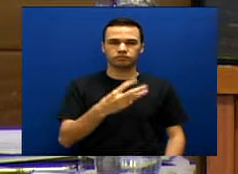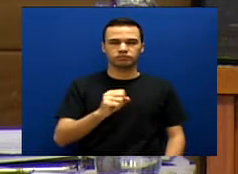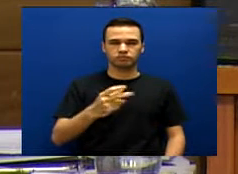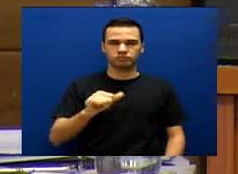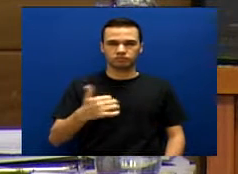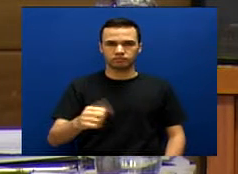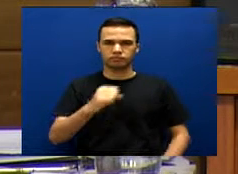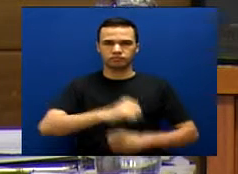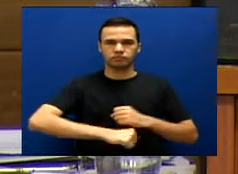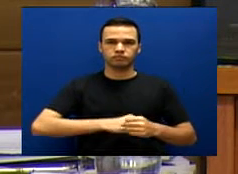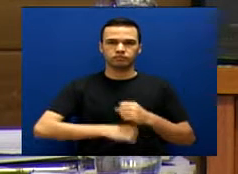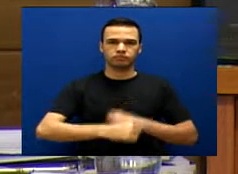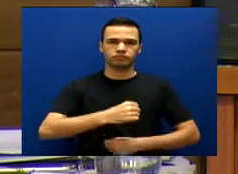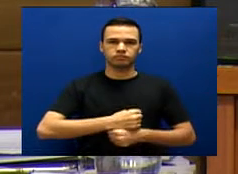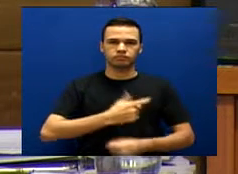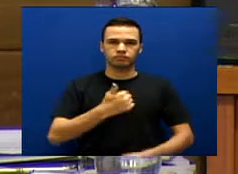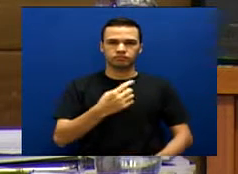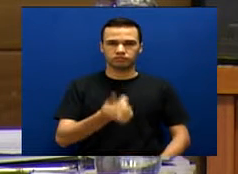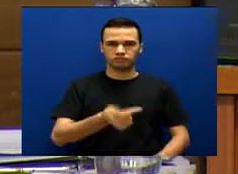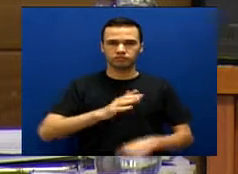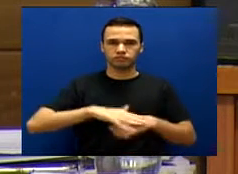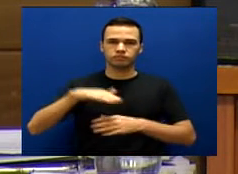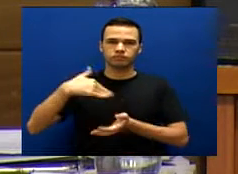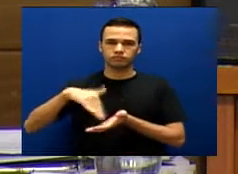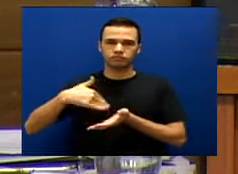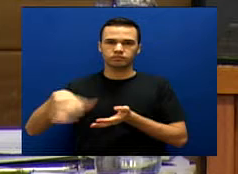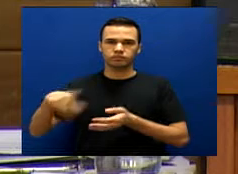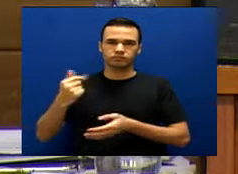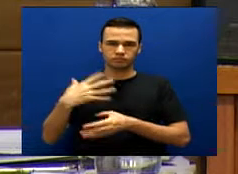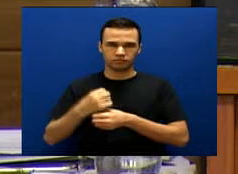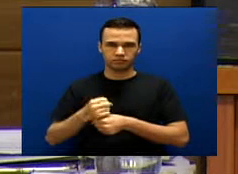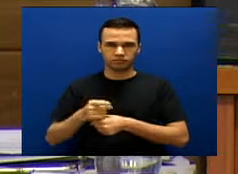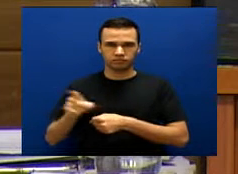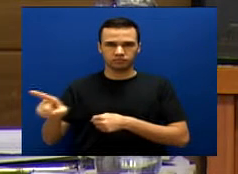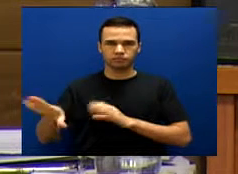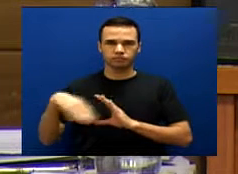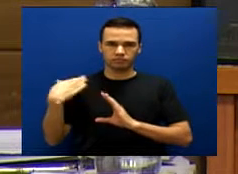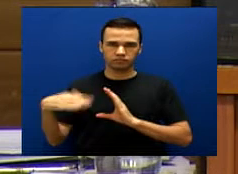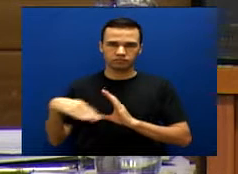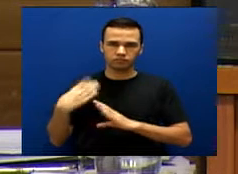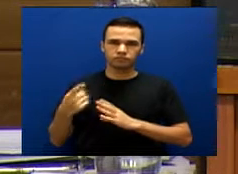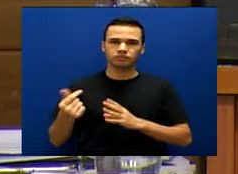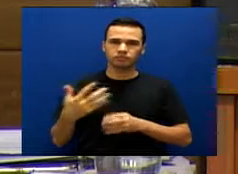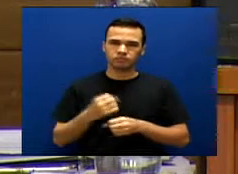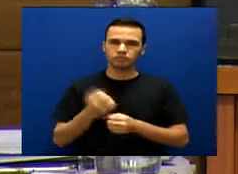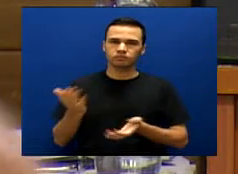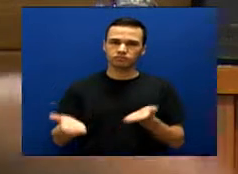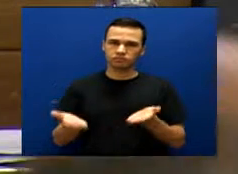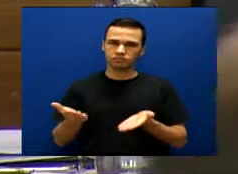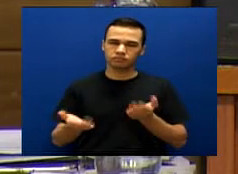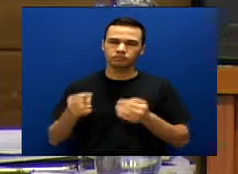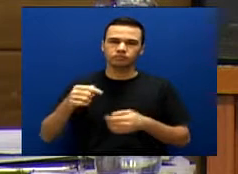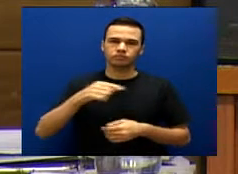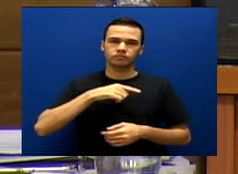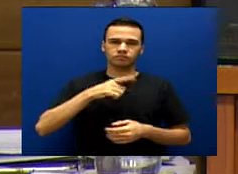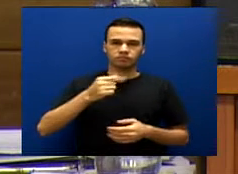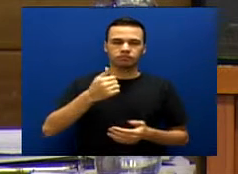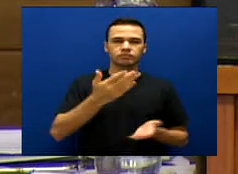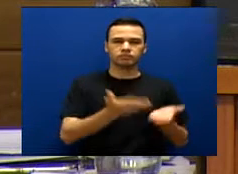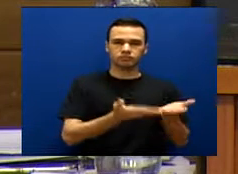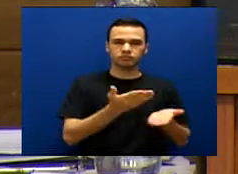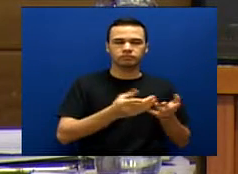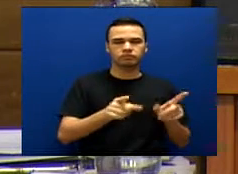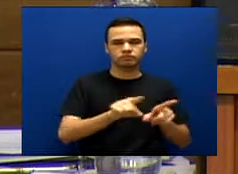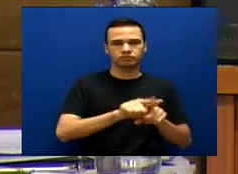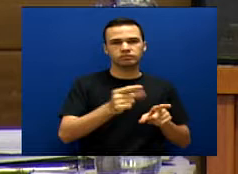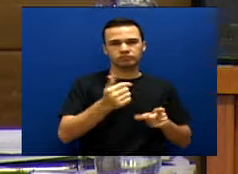3.392, de 2017, ofício da Secretaria Municipal da Fazenda, encaminhando o balancete analítico da receita e balancete analítico